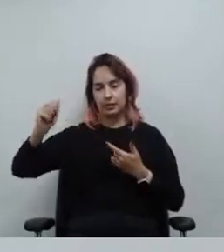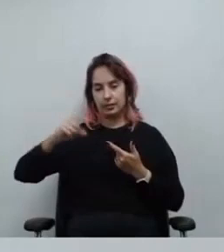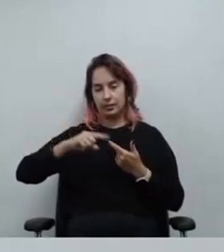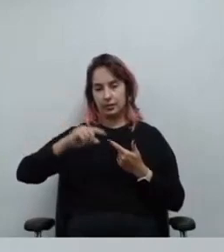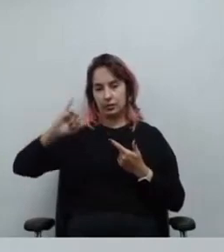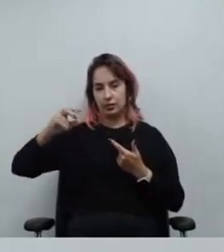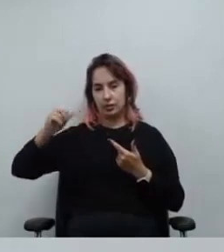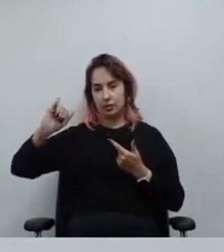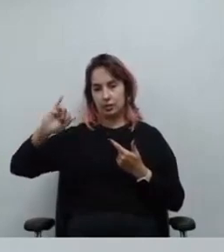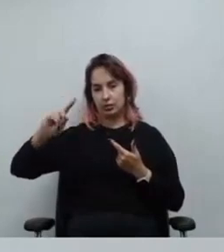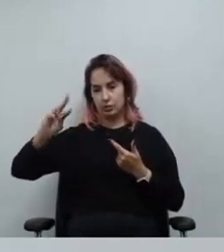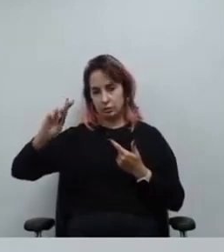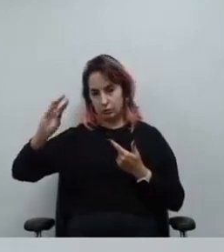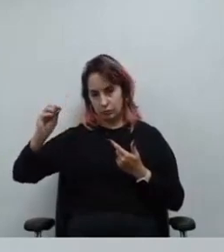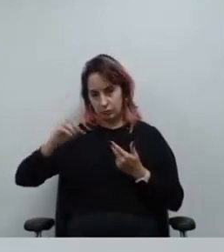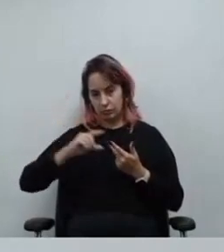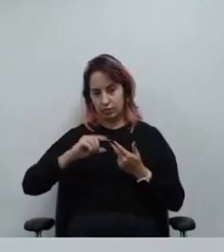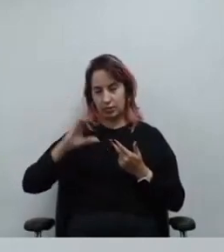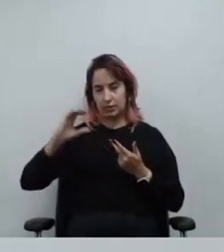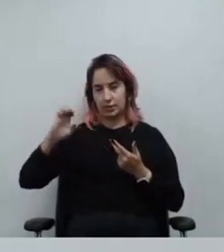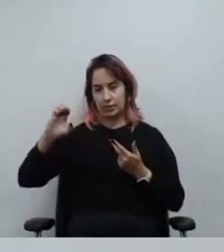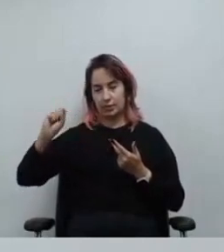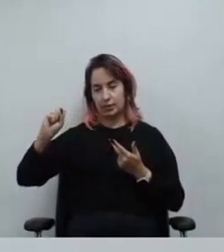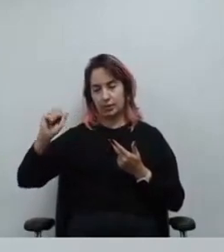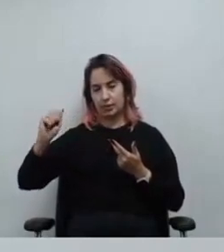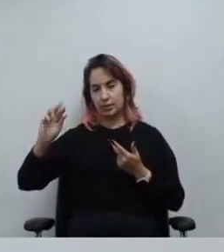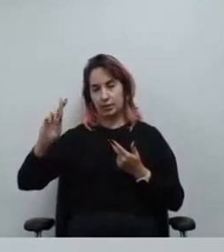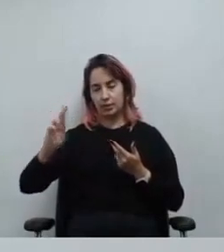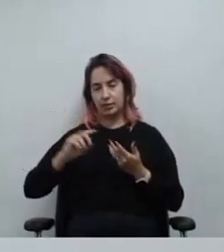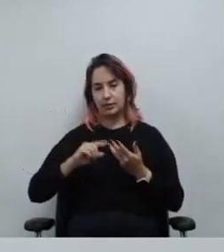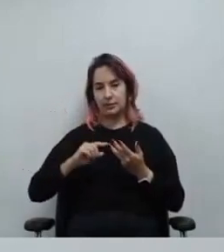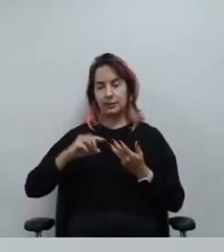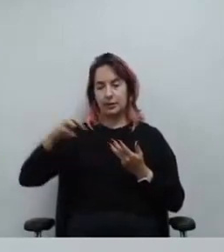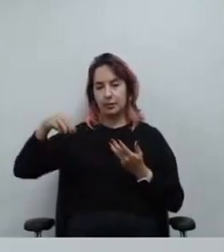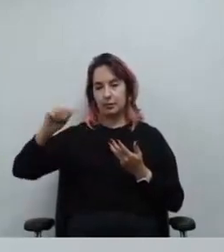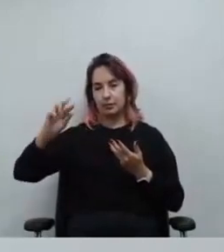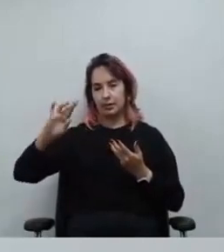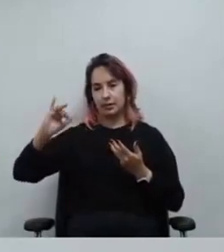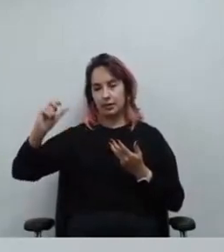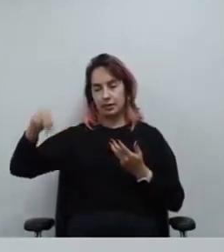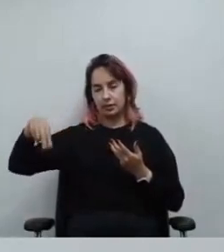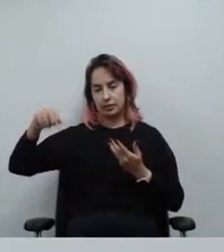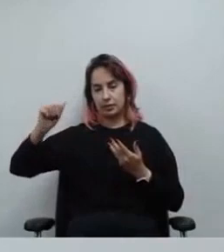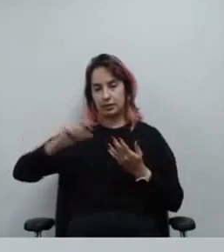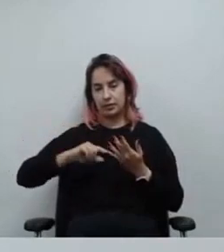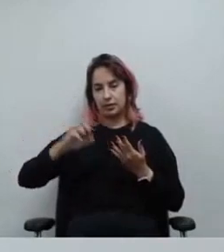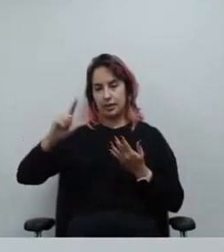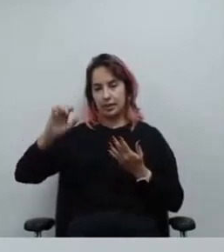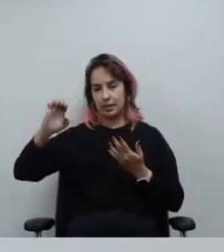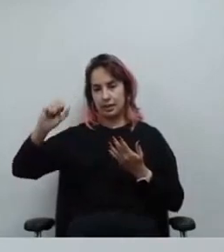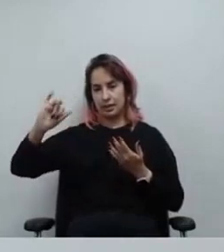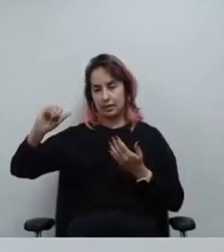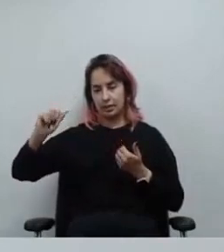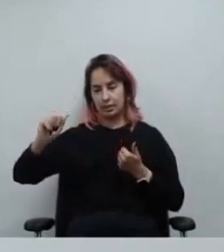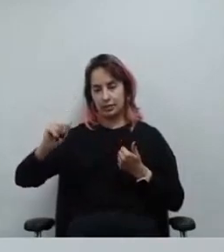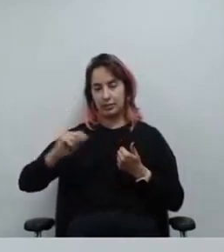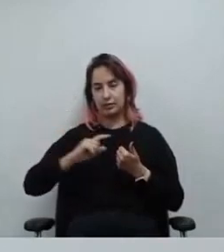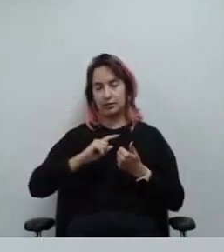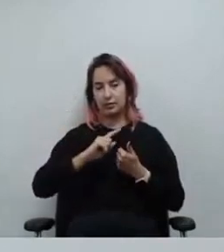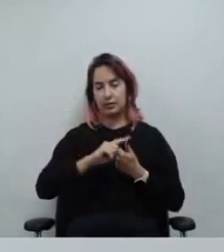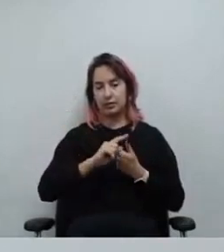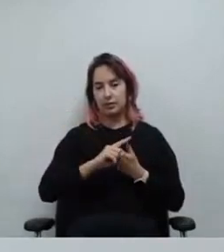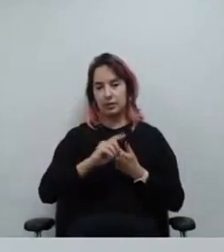Souza, César Augusto Luiz Leonardo, Daniela Batalha Tretel, Leila Rocha Sponton, Vanessa Alves Vieira